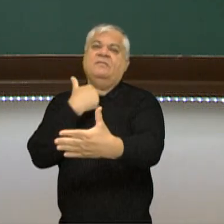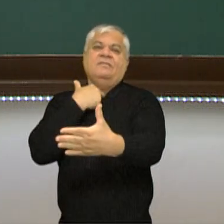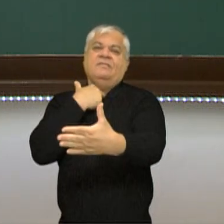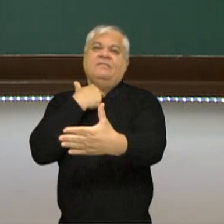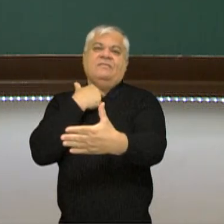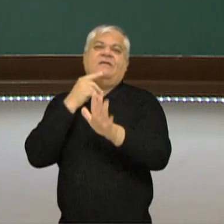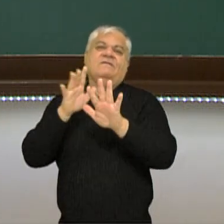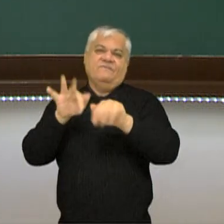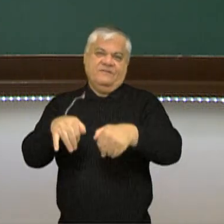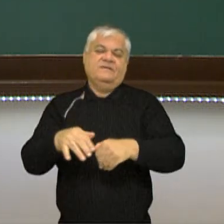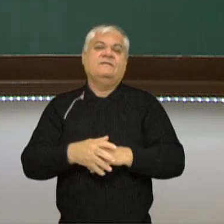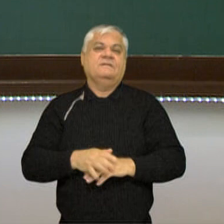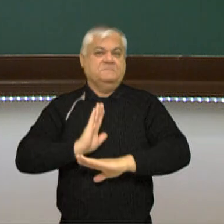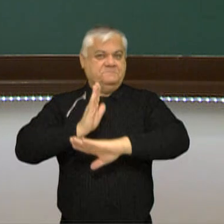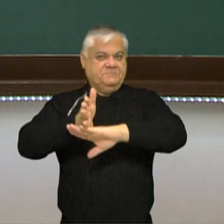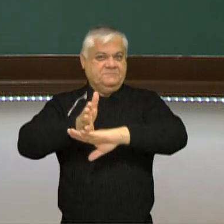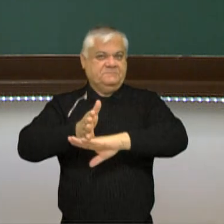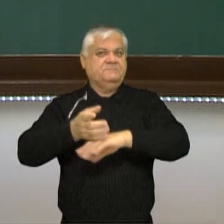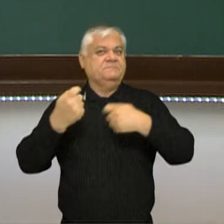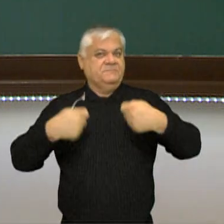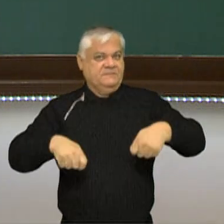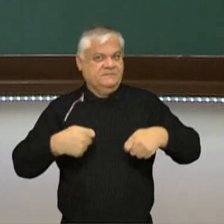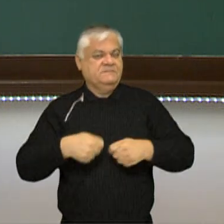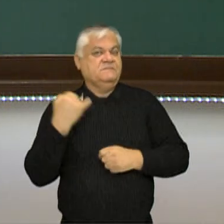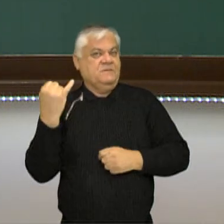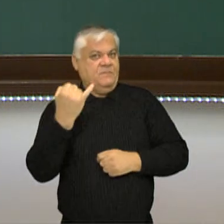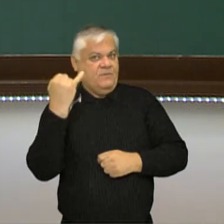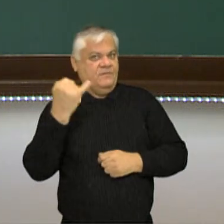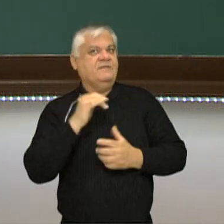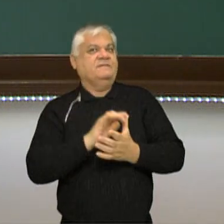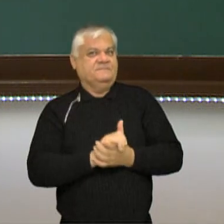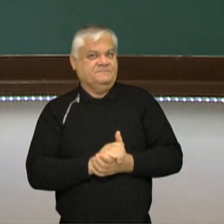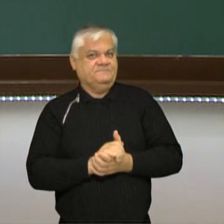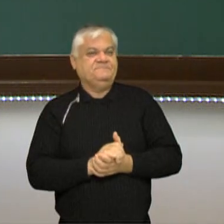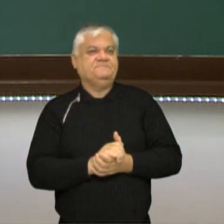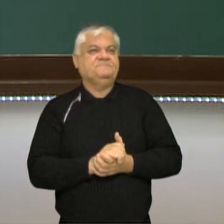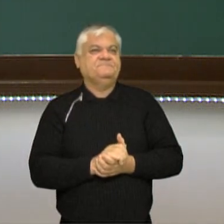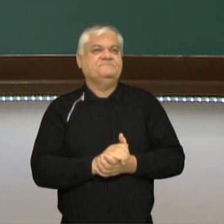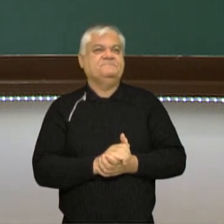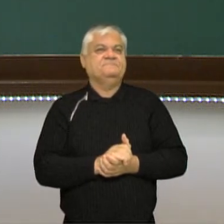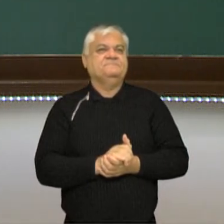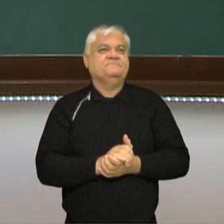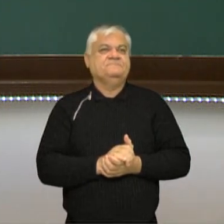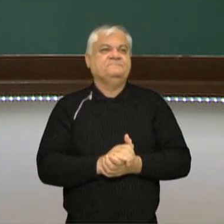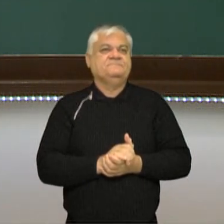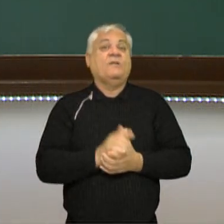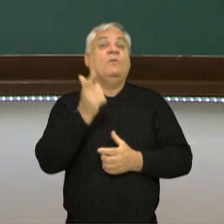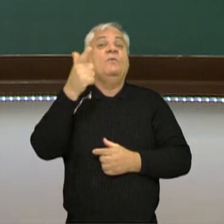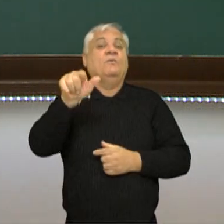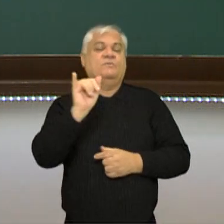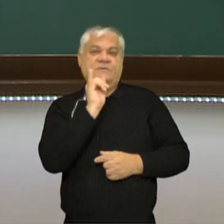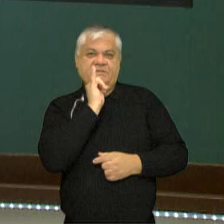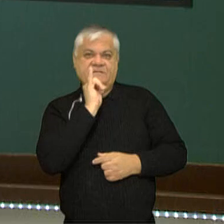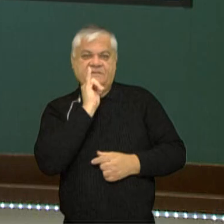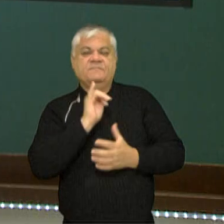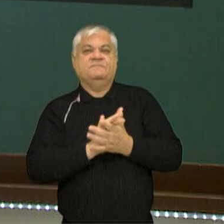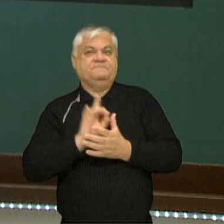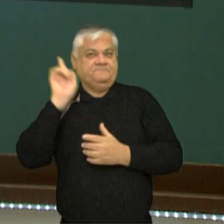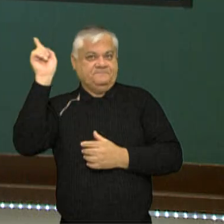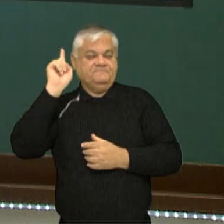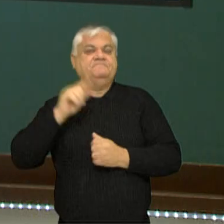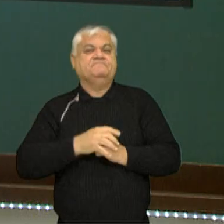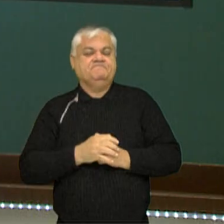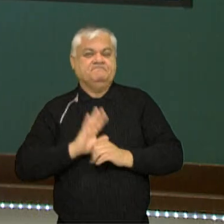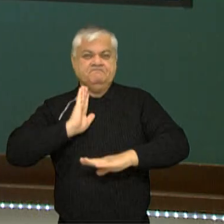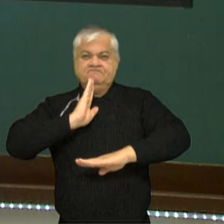tabuleiro, para que eu possa prendê-lo lá. Tenho que colocar ele contra a parede, tá? Outra situação agora, esse é um dos